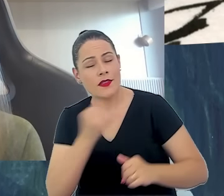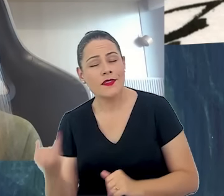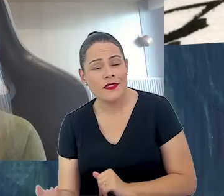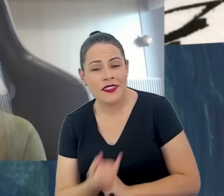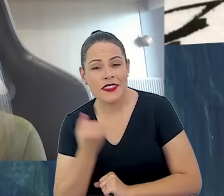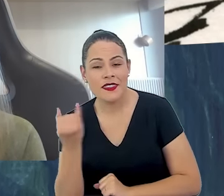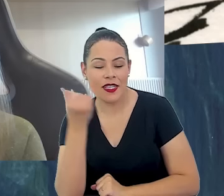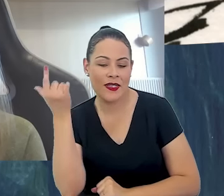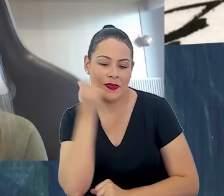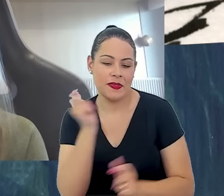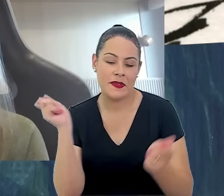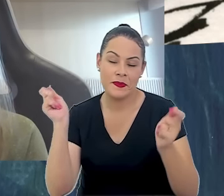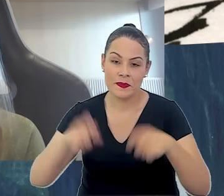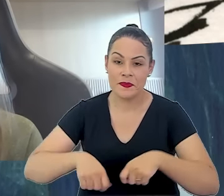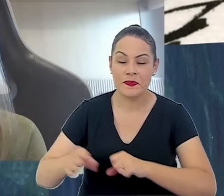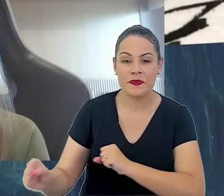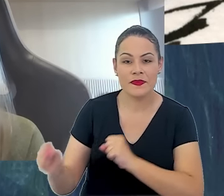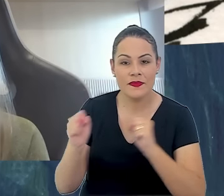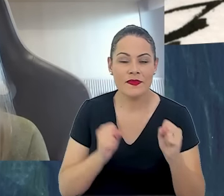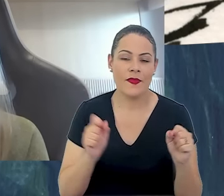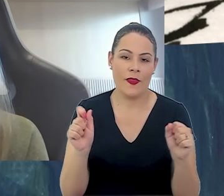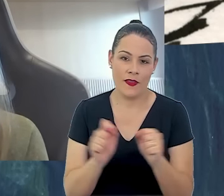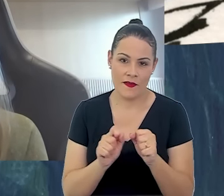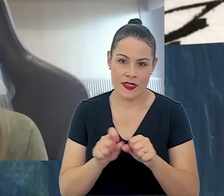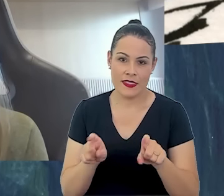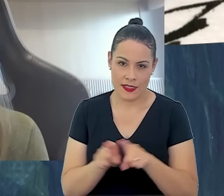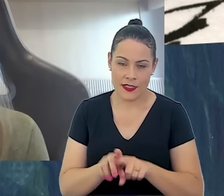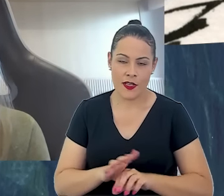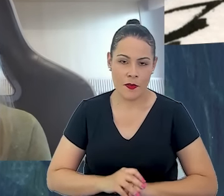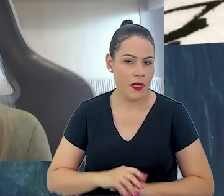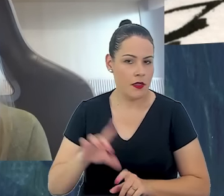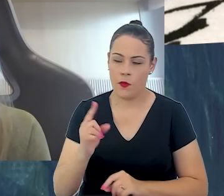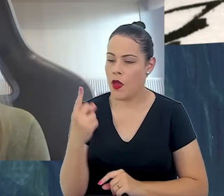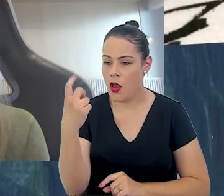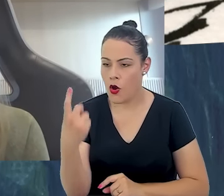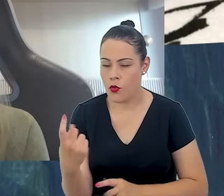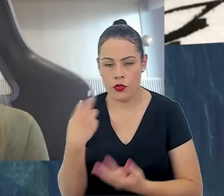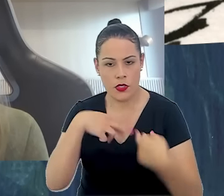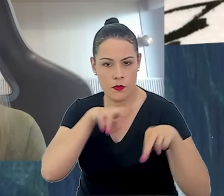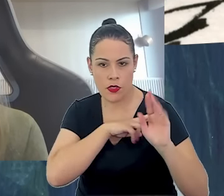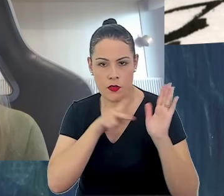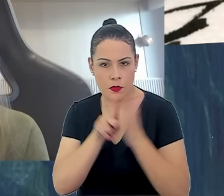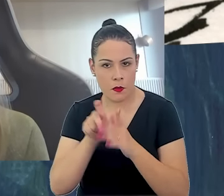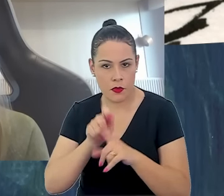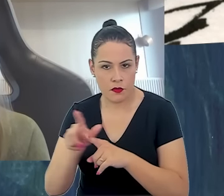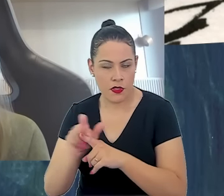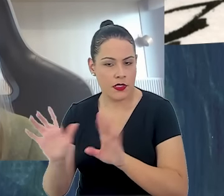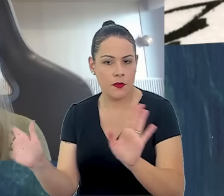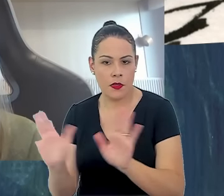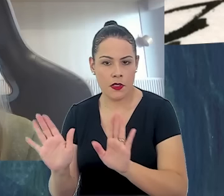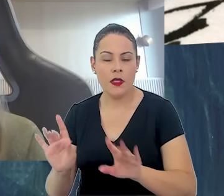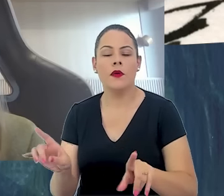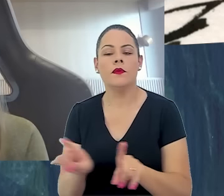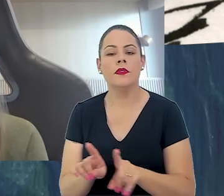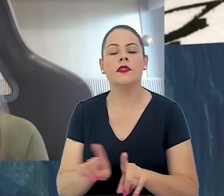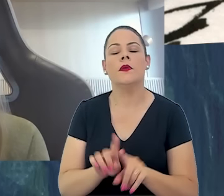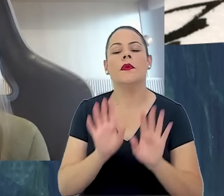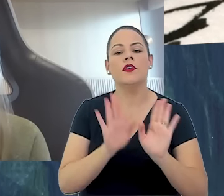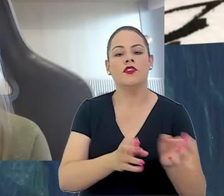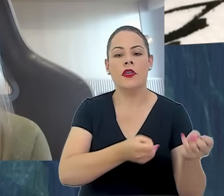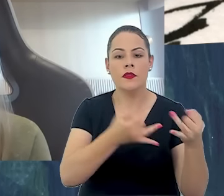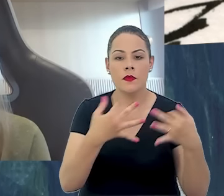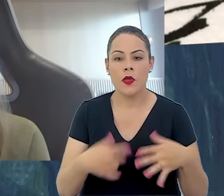papel essencial de poder viabilizar, não vai ser a única fonte de financiamento. Como